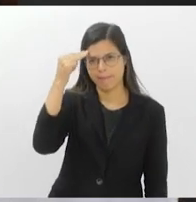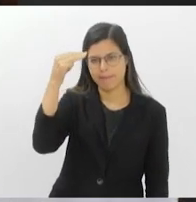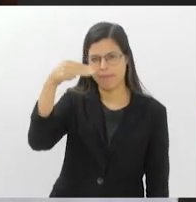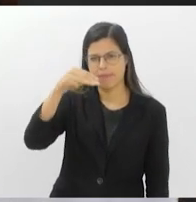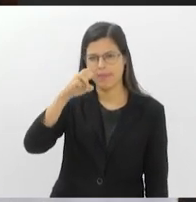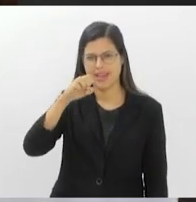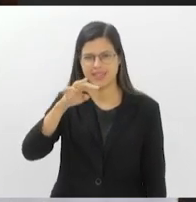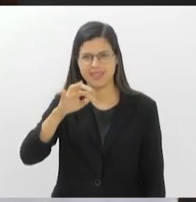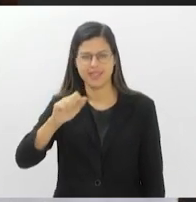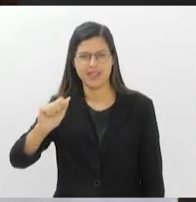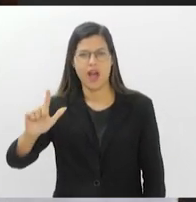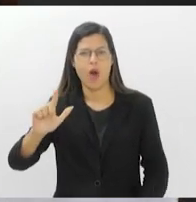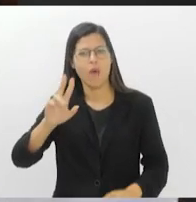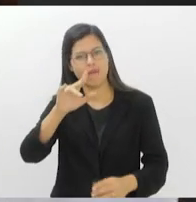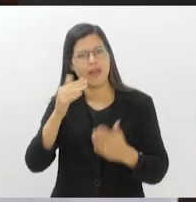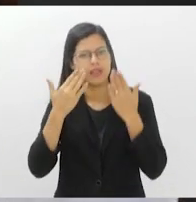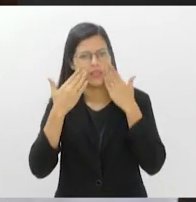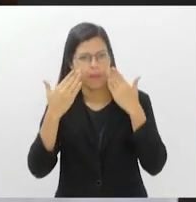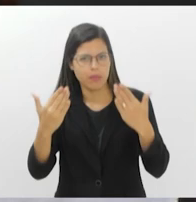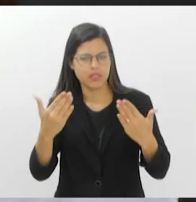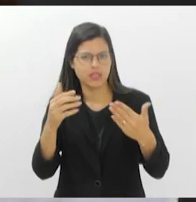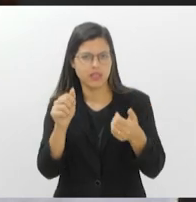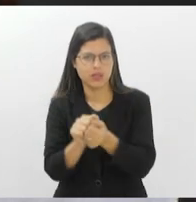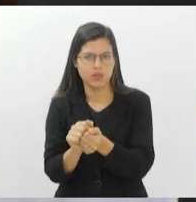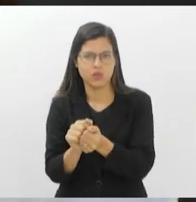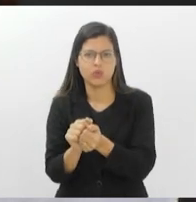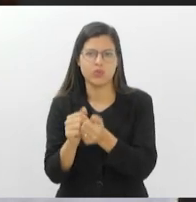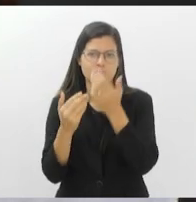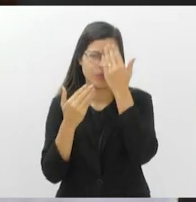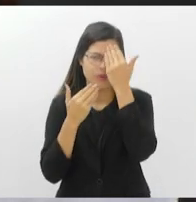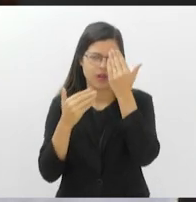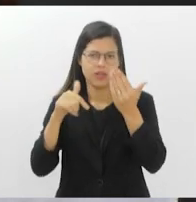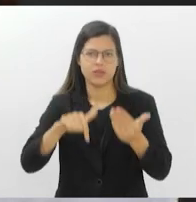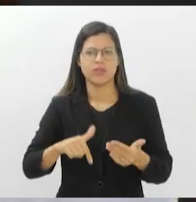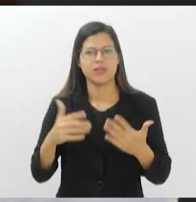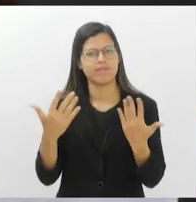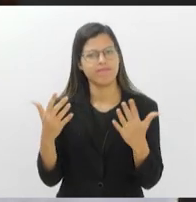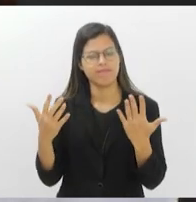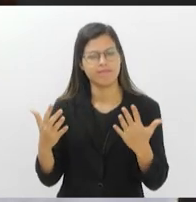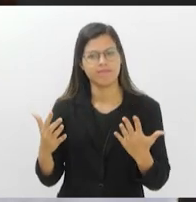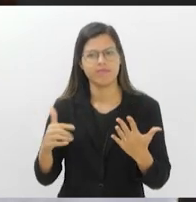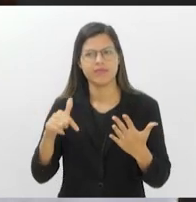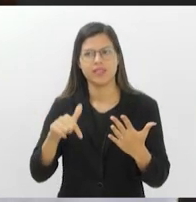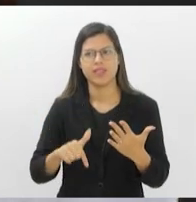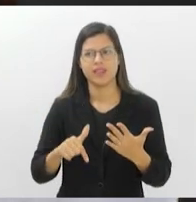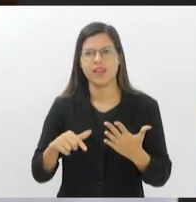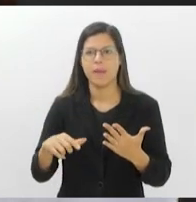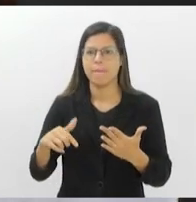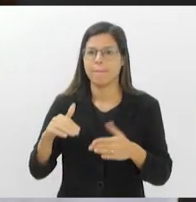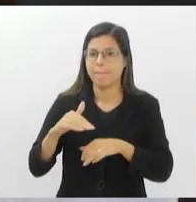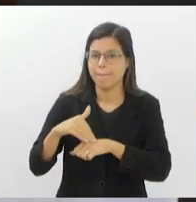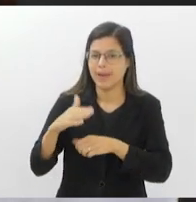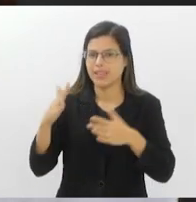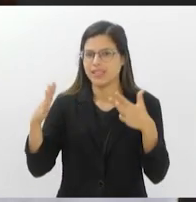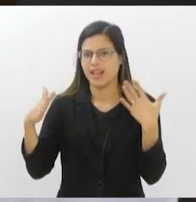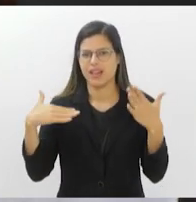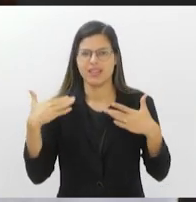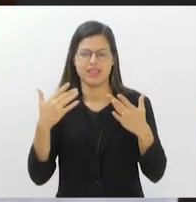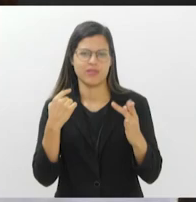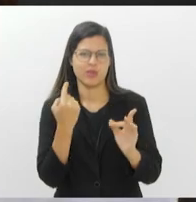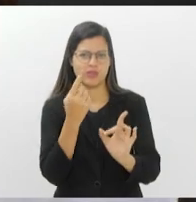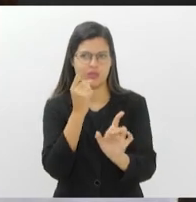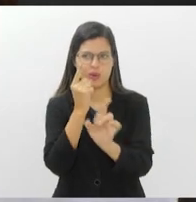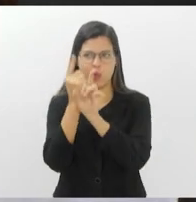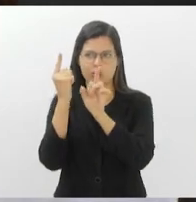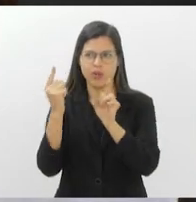Companheiros, muito obrigado por estar aqui, engrandecendo aqui esse nosso evento, trazendo mais alegria para esse nosso encontro.